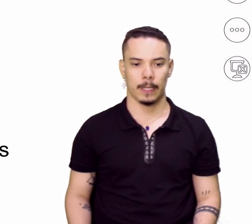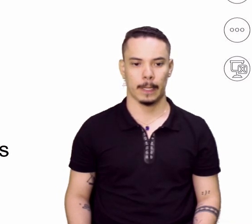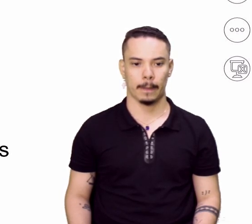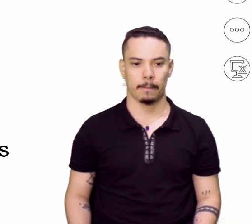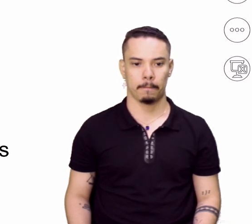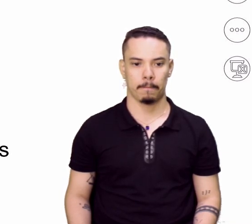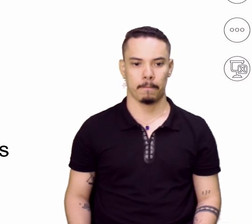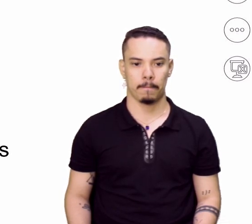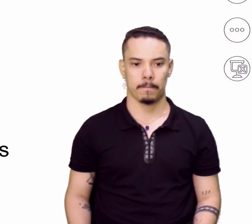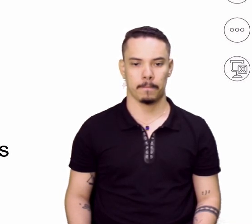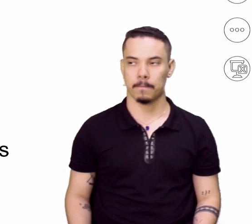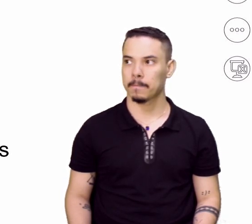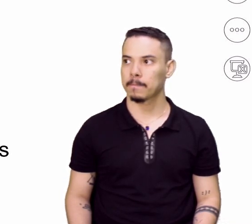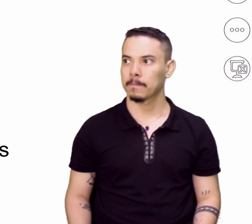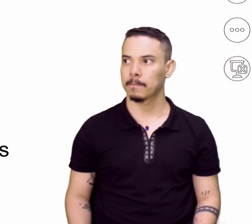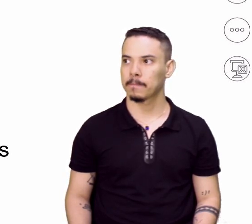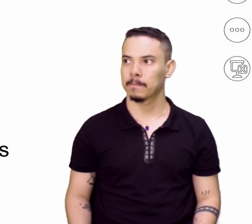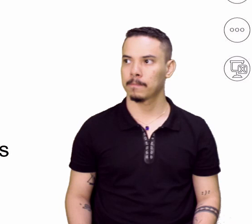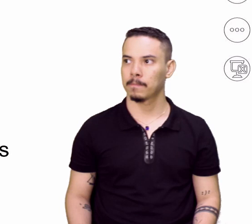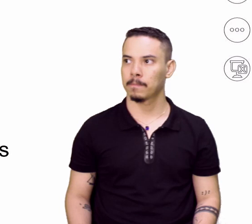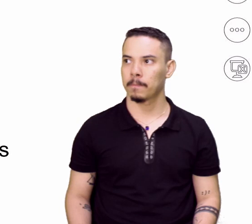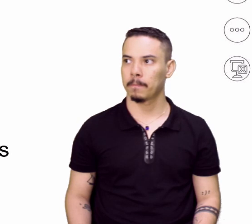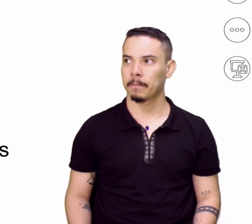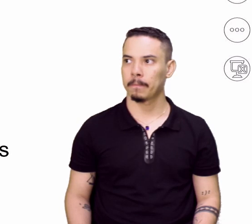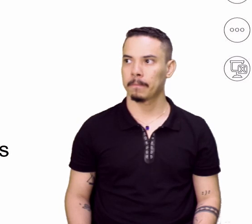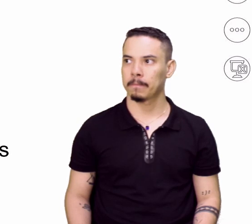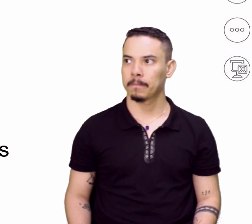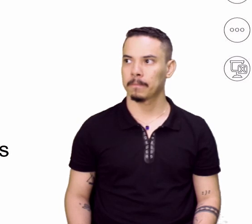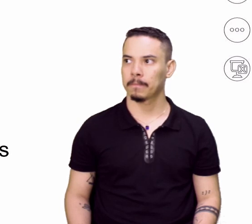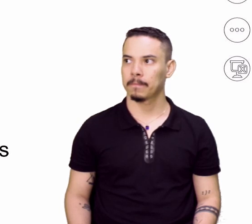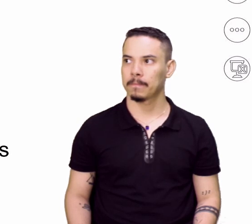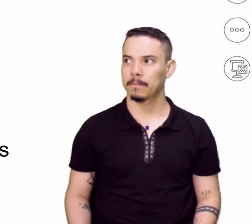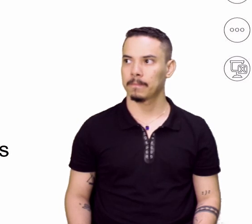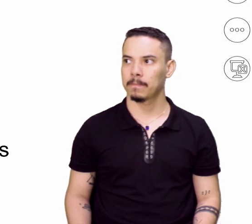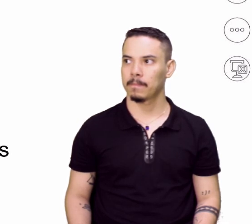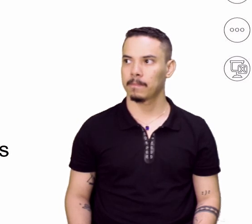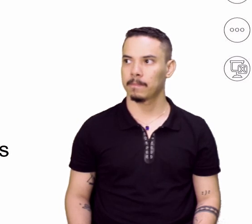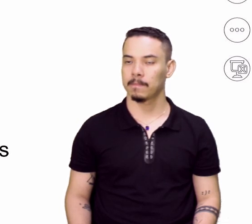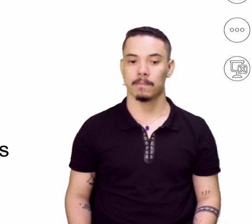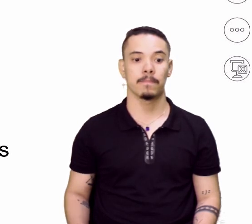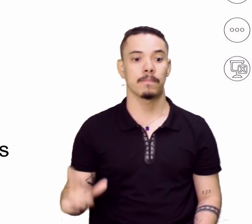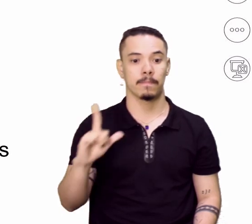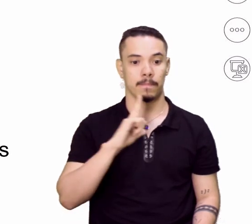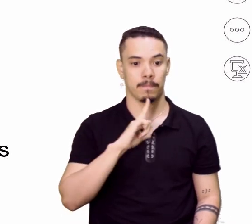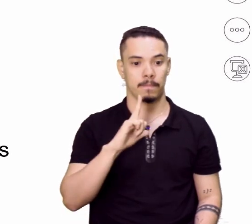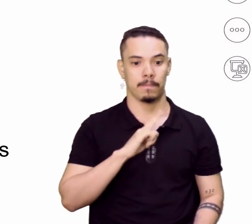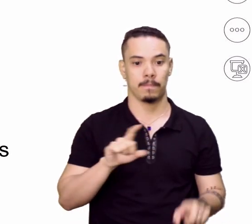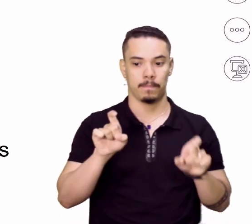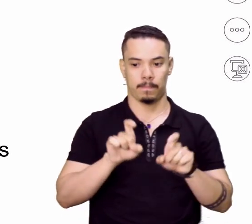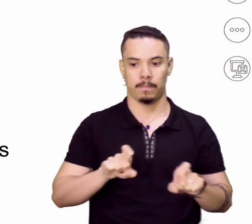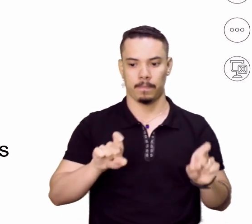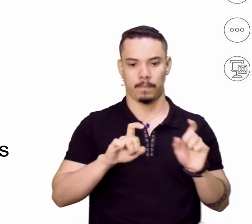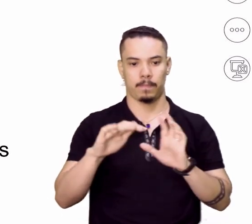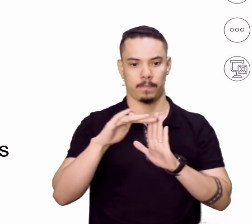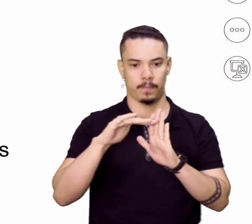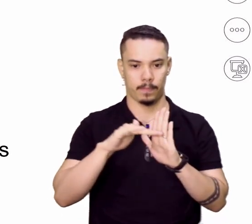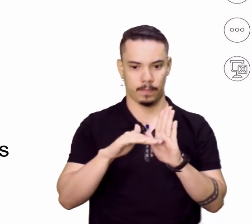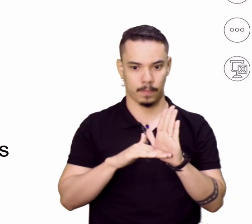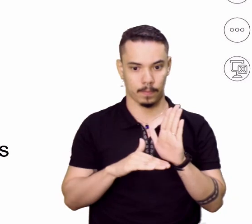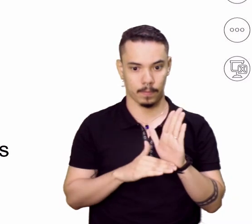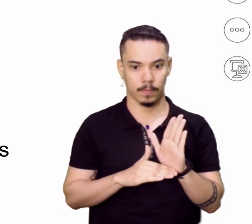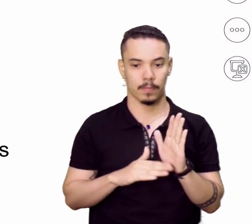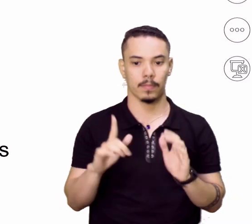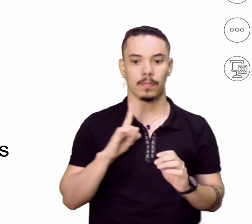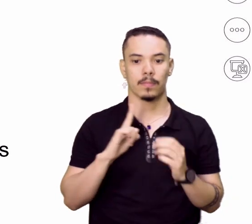Jack. Na letra B, here is the computer program, aqui está o programa de computador, e você tem o that, o whom